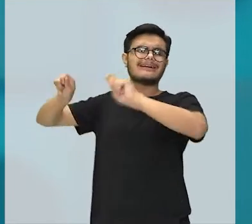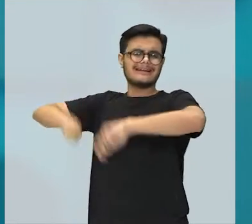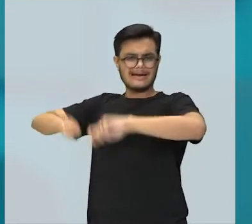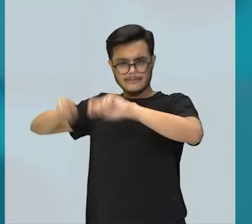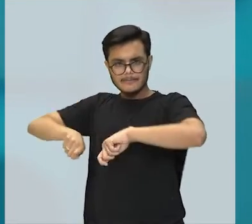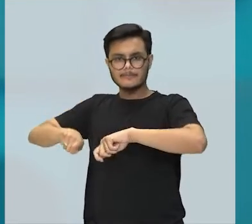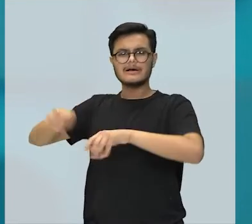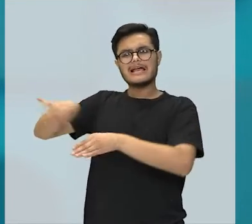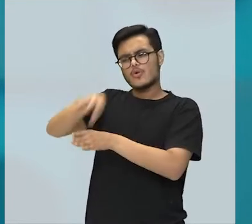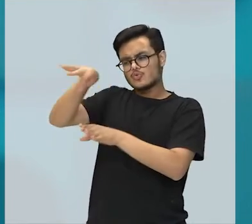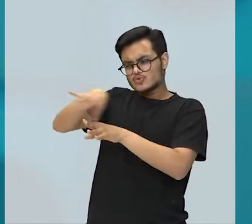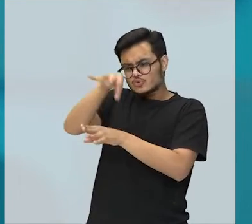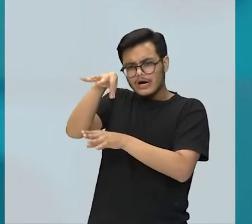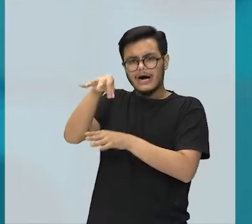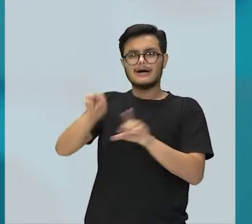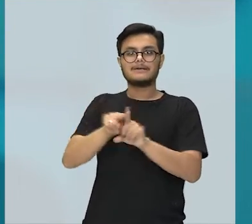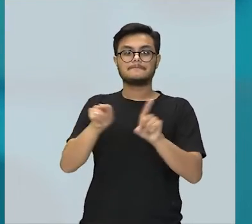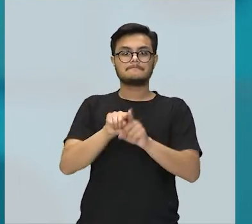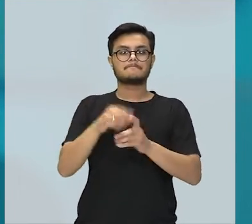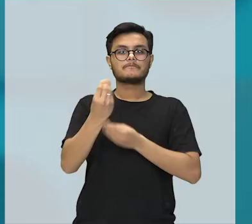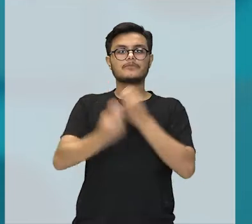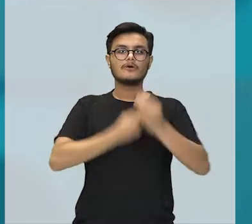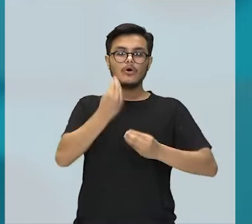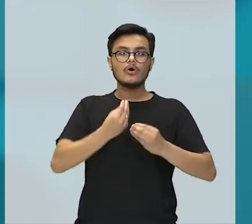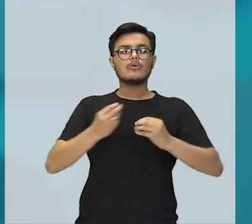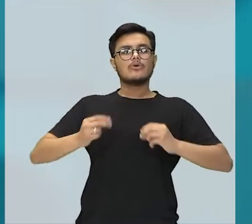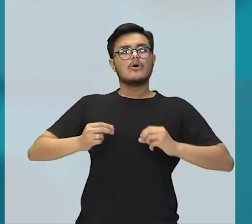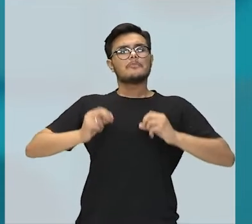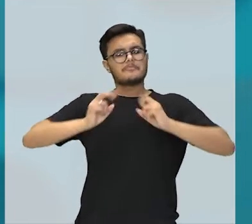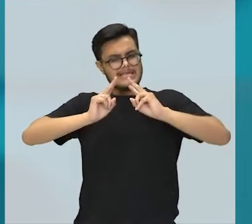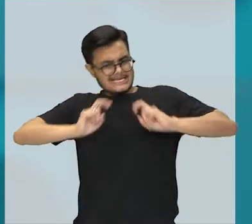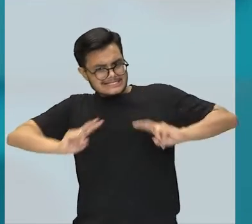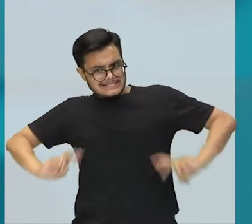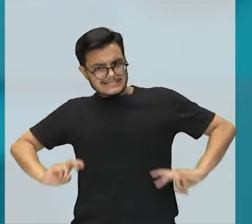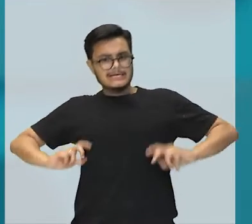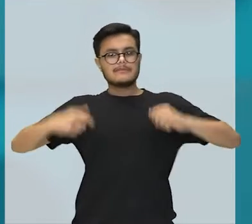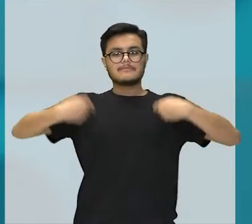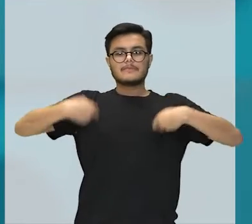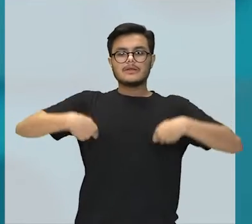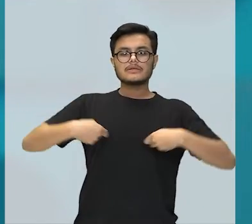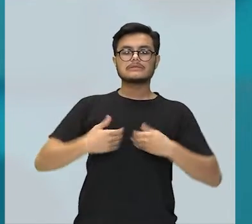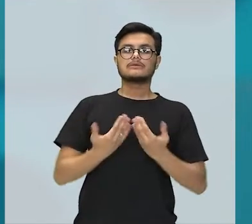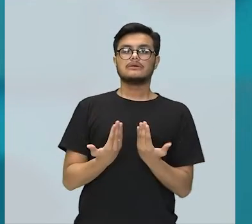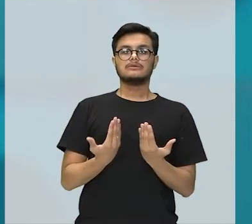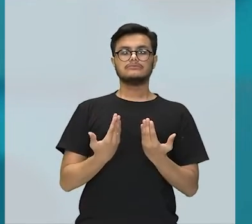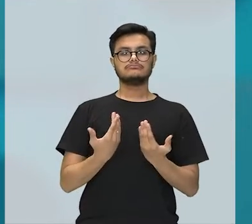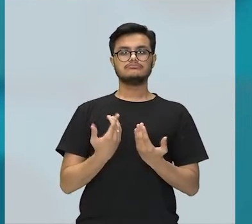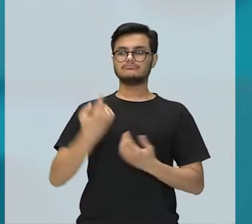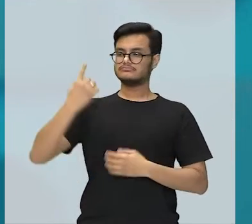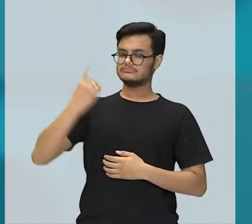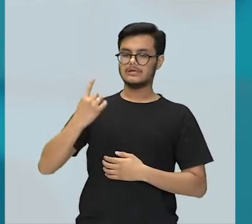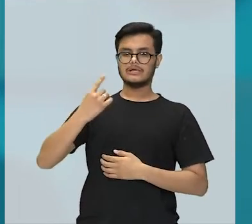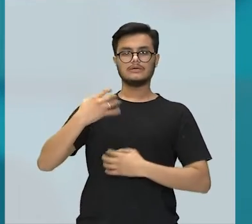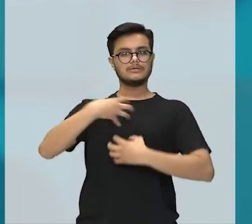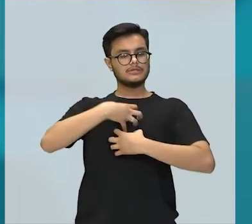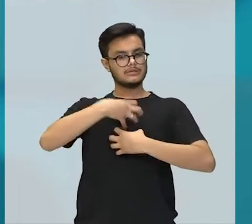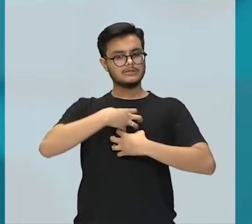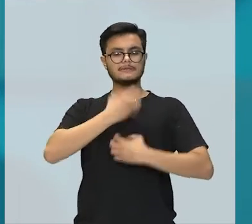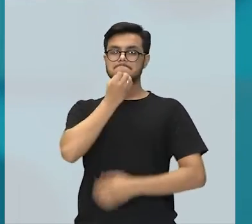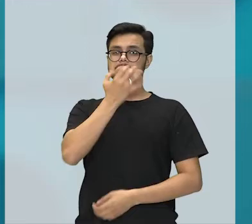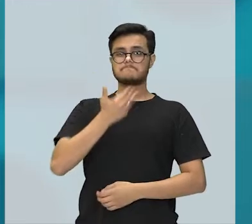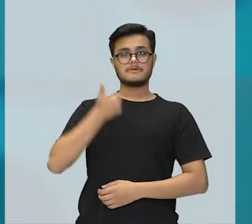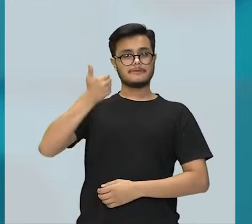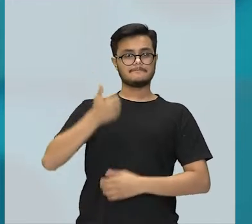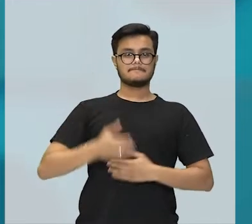uma sutura, né, para fazer os exames e tudo aquilo que for necessário para que a pessoa que sofreu o acidente